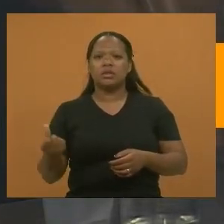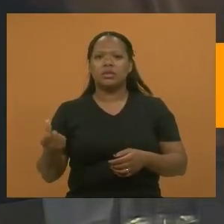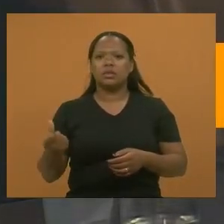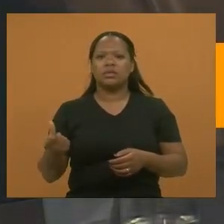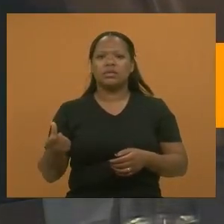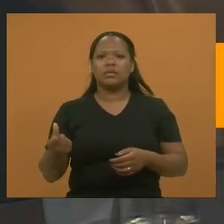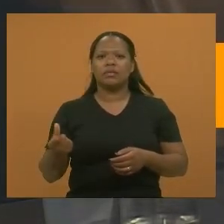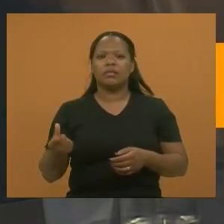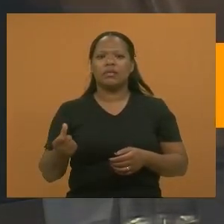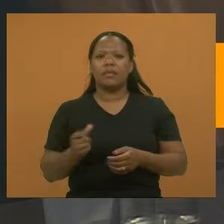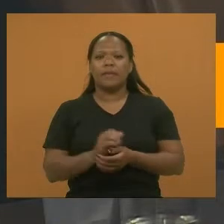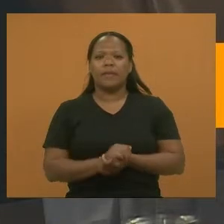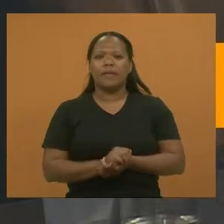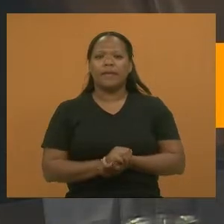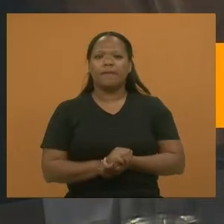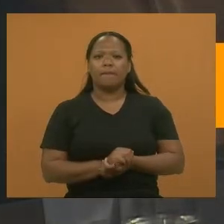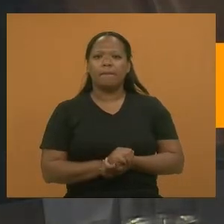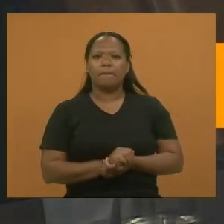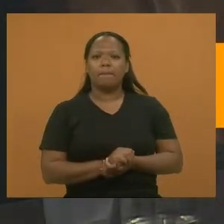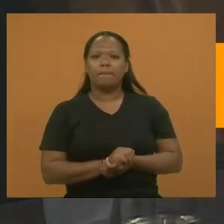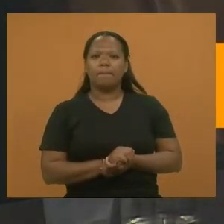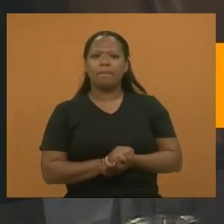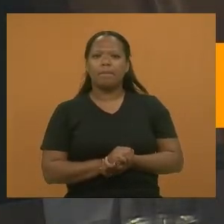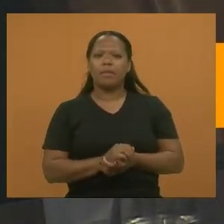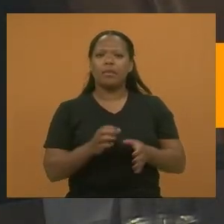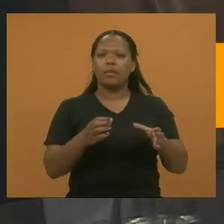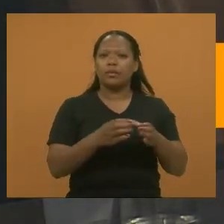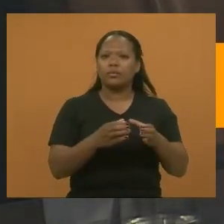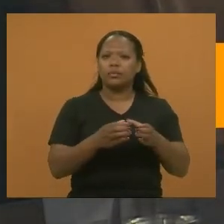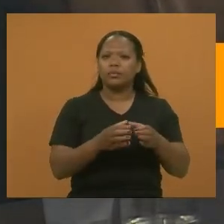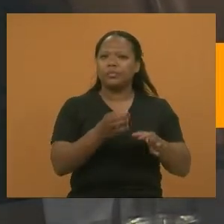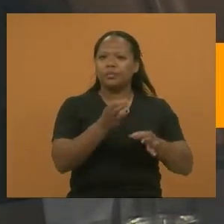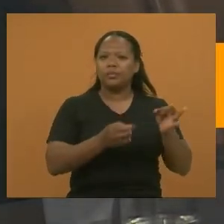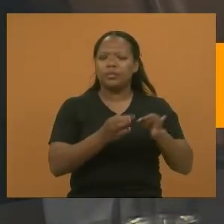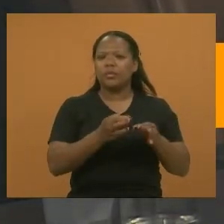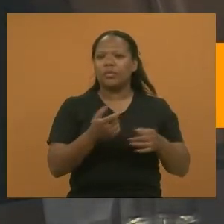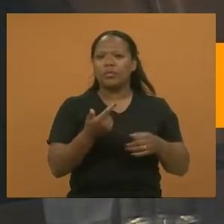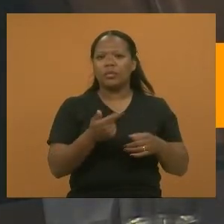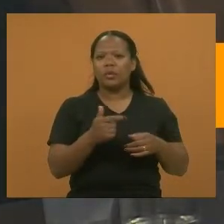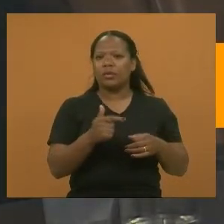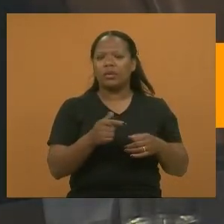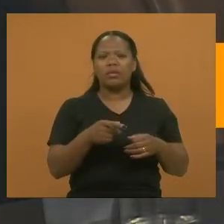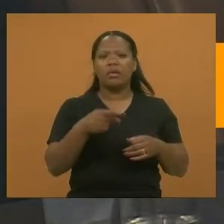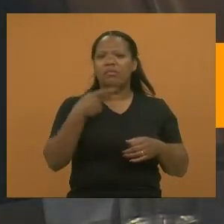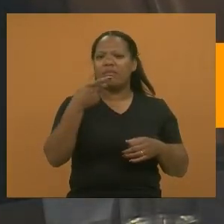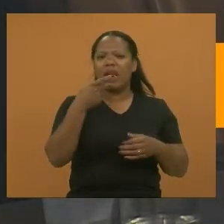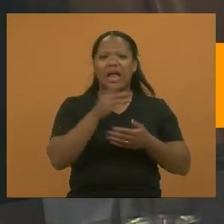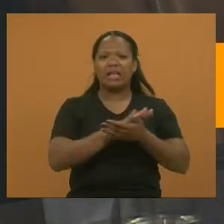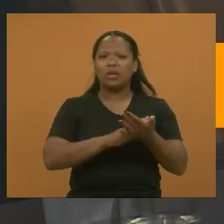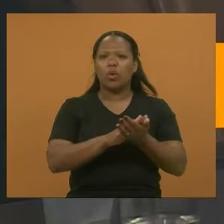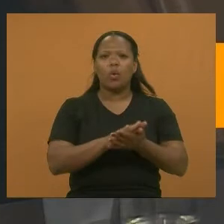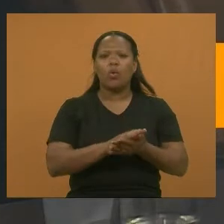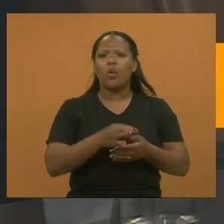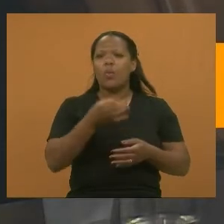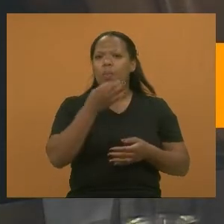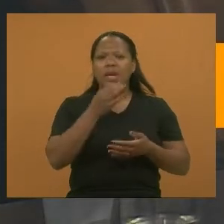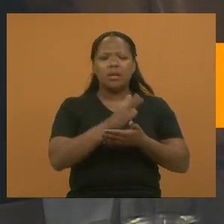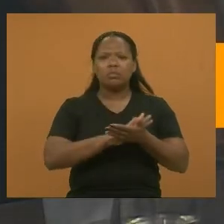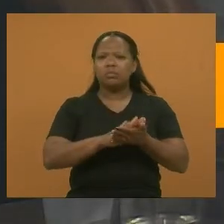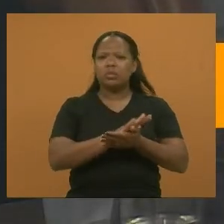própria consultoria jurídica está admitindo isso, que não houve pronunciamento do tribunal quanto